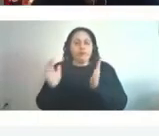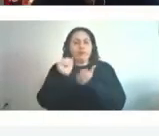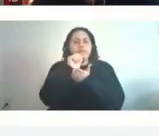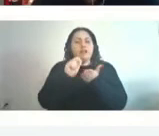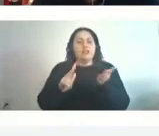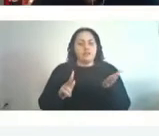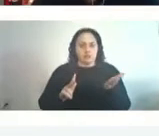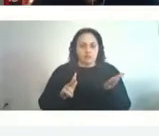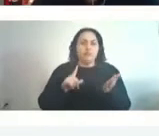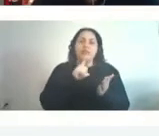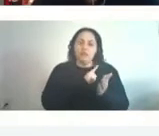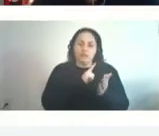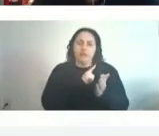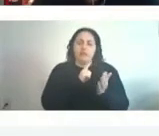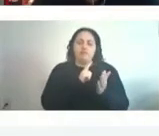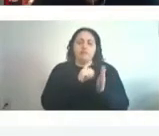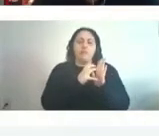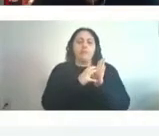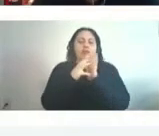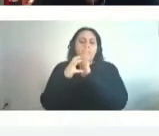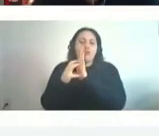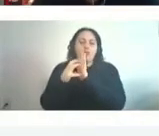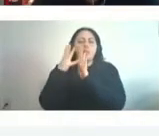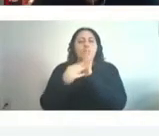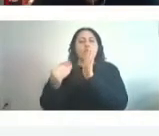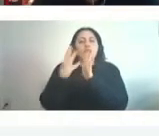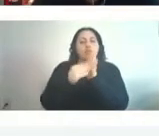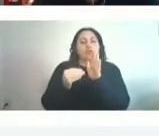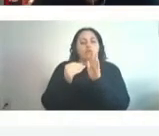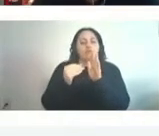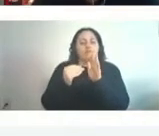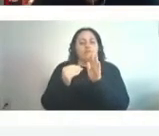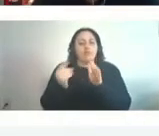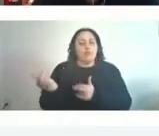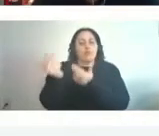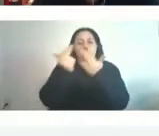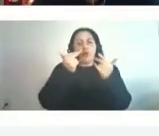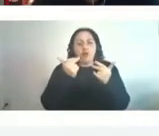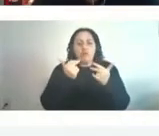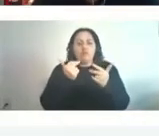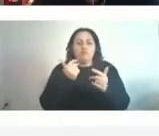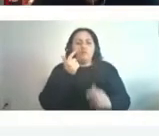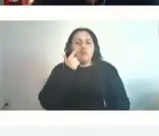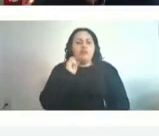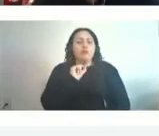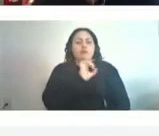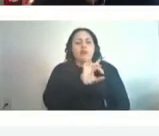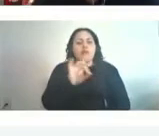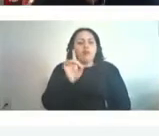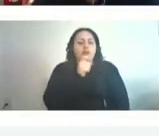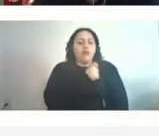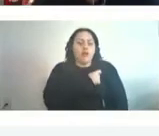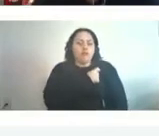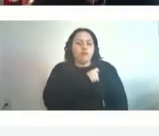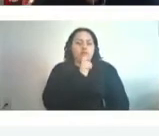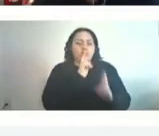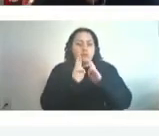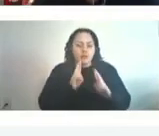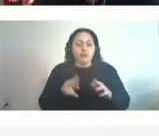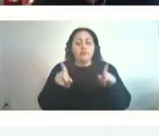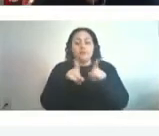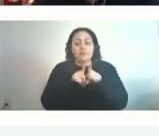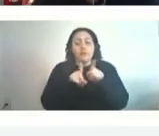padrões generalizadores também, definindo então os estudantes, né? Ordem na organização dos currículos,